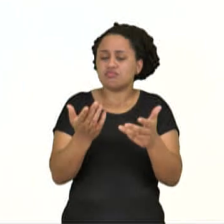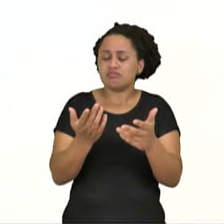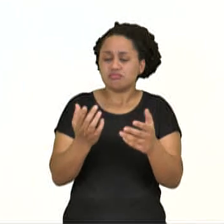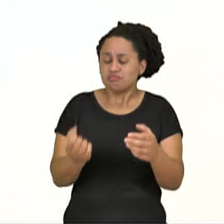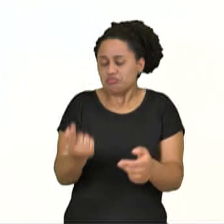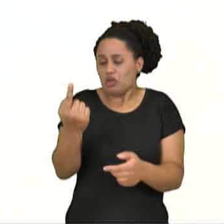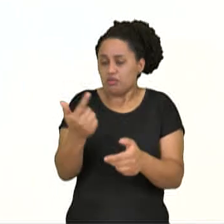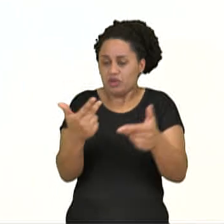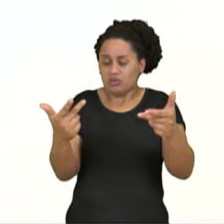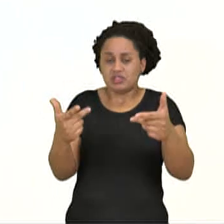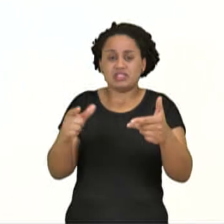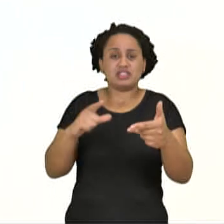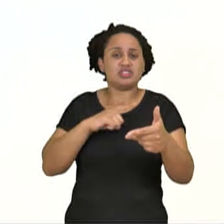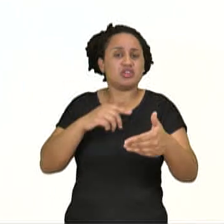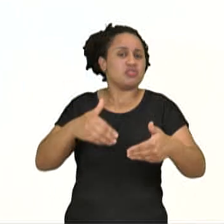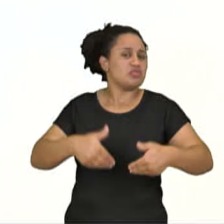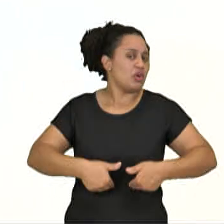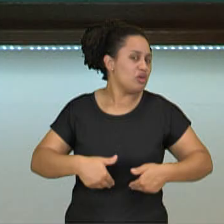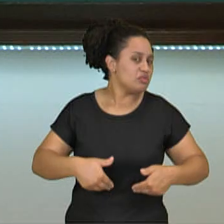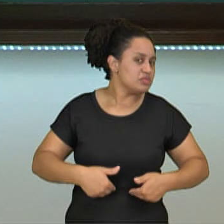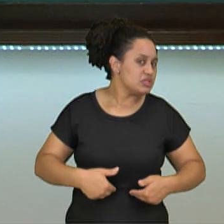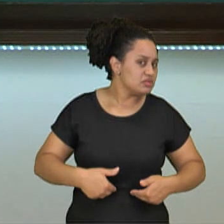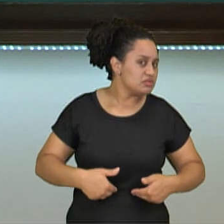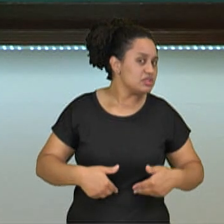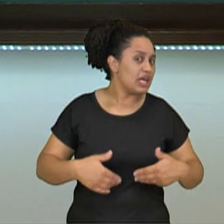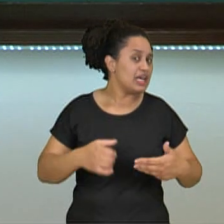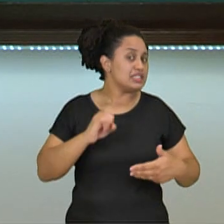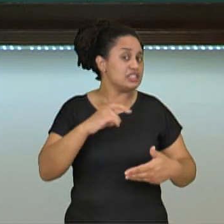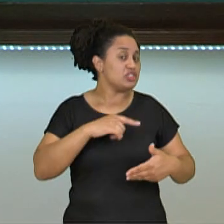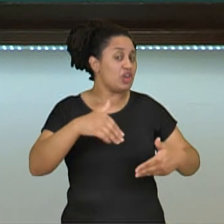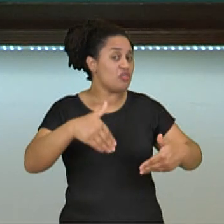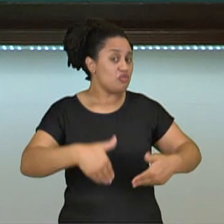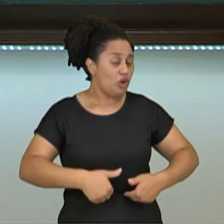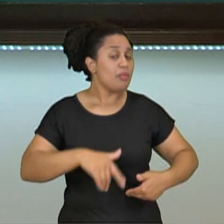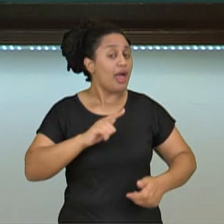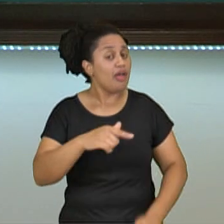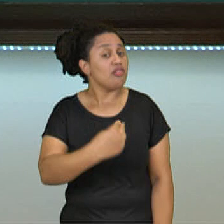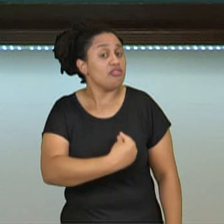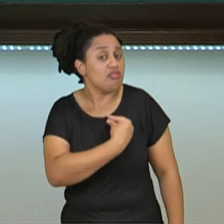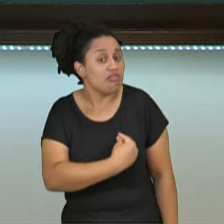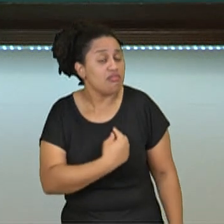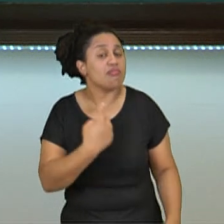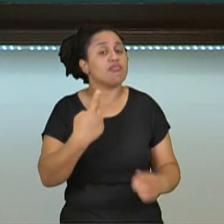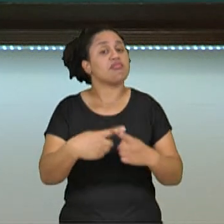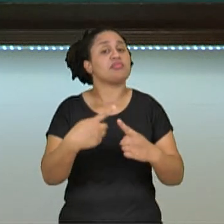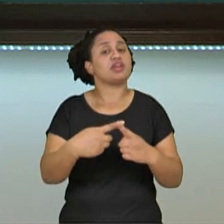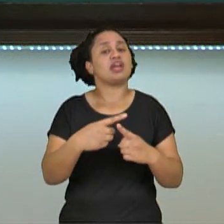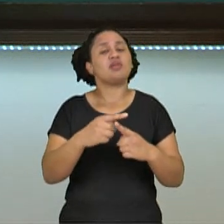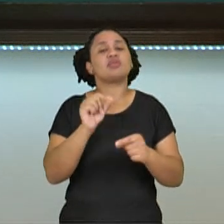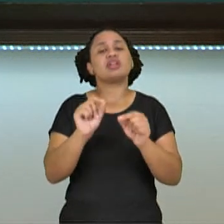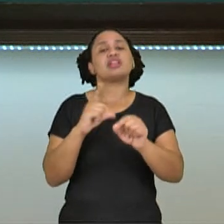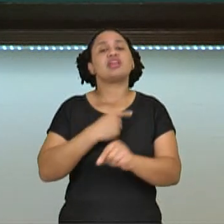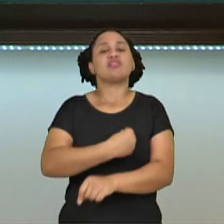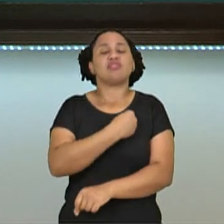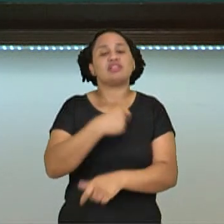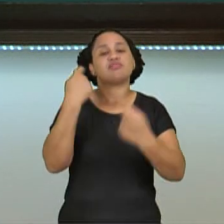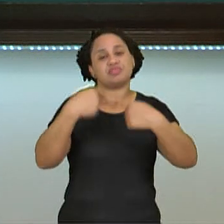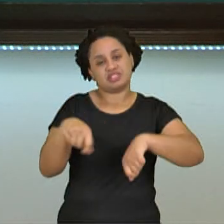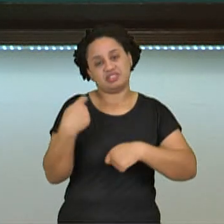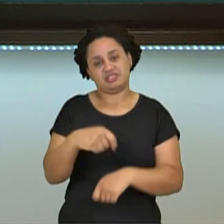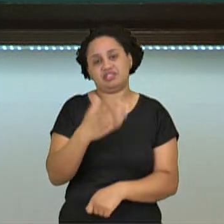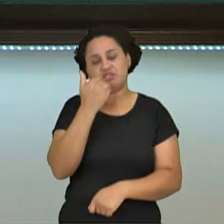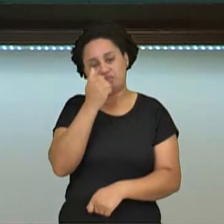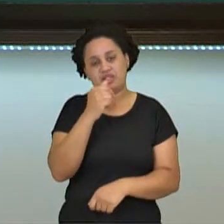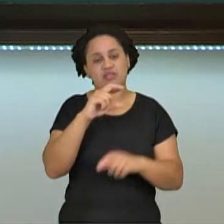tinha fome. E se tinha fome, era vivo, porque os seres vivos precisam comer. Então, esse fragmento